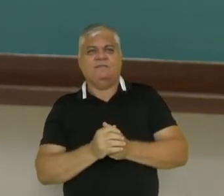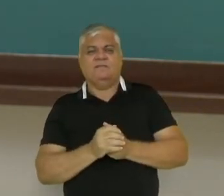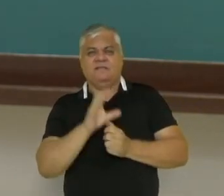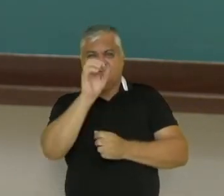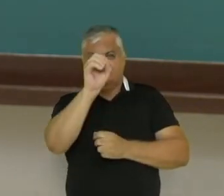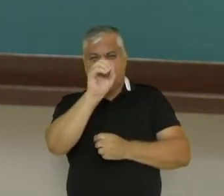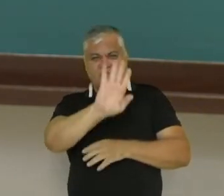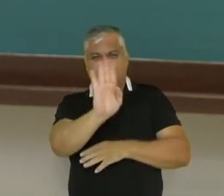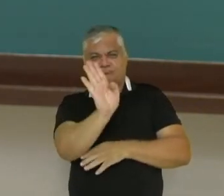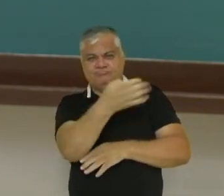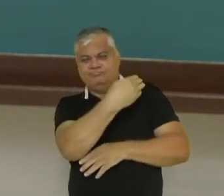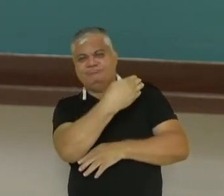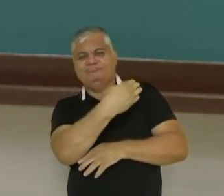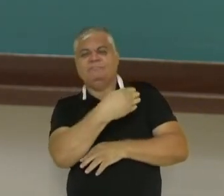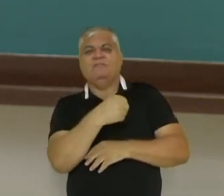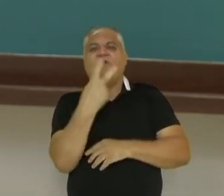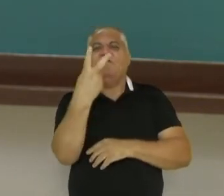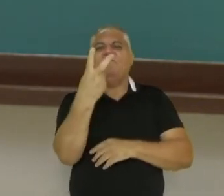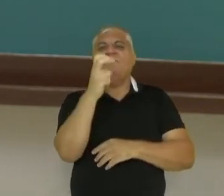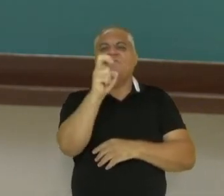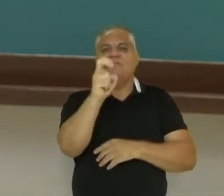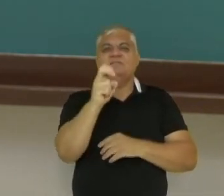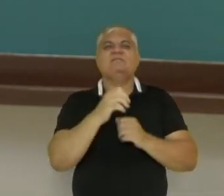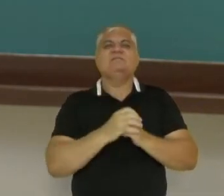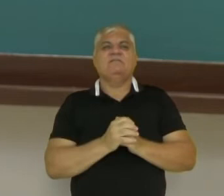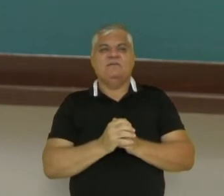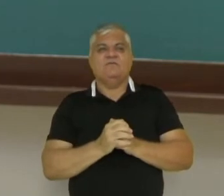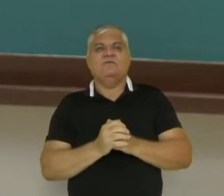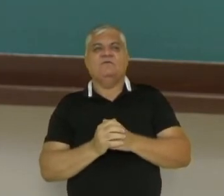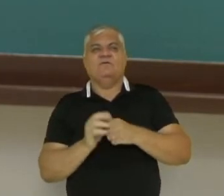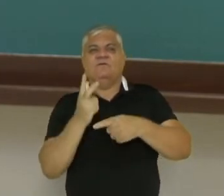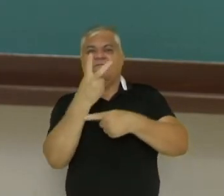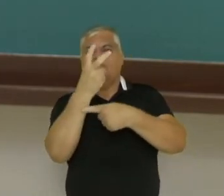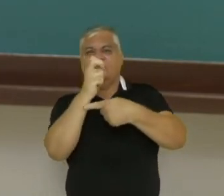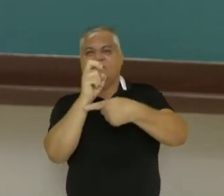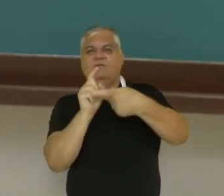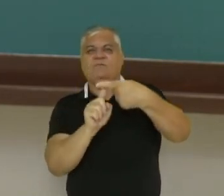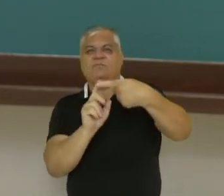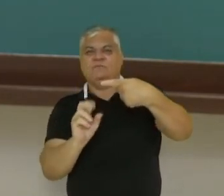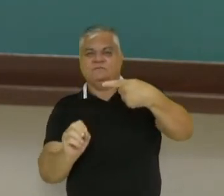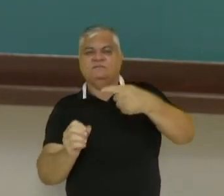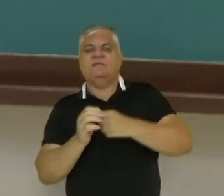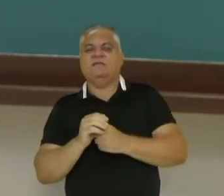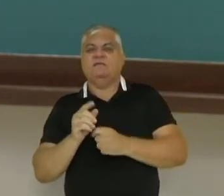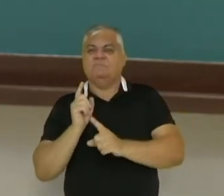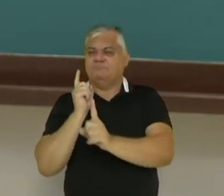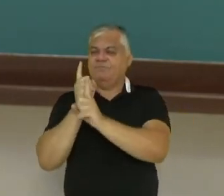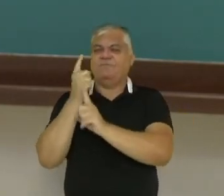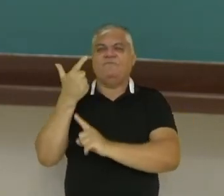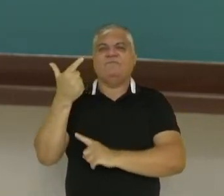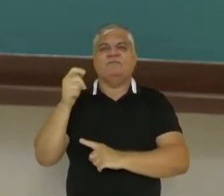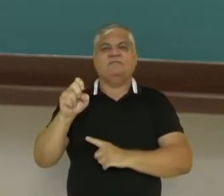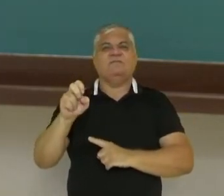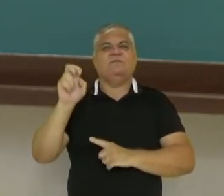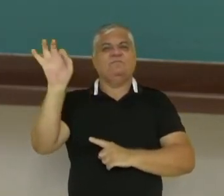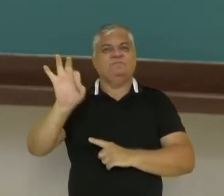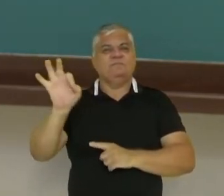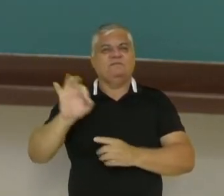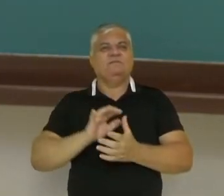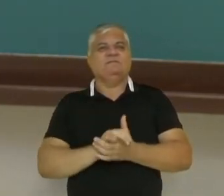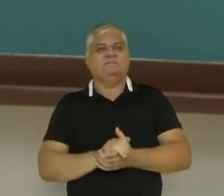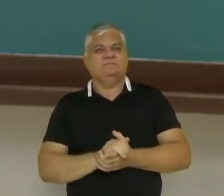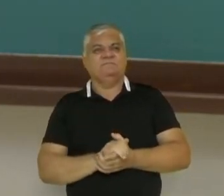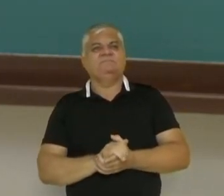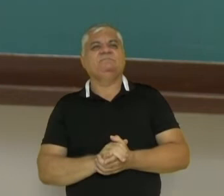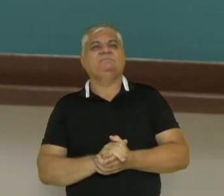Esquece esse zero na frente e pega só o que sobra. 25 dividido por 100, eu encontro 25%. Aqui, eu venho